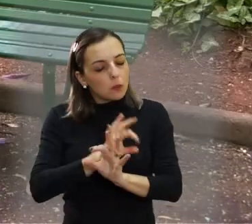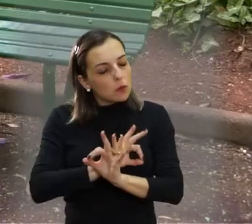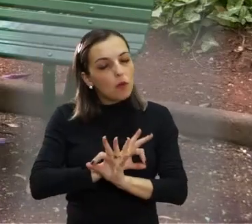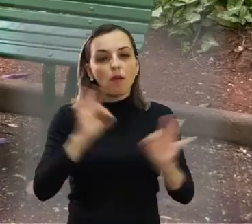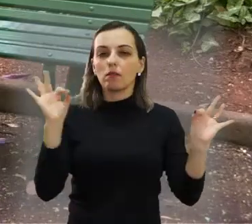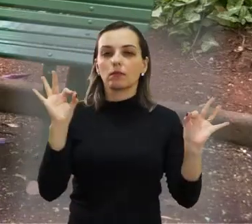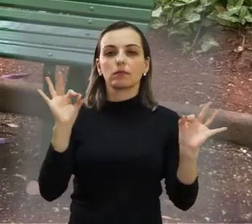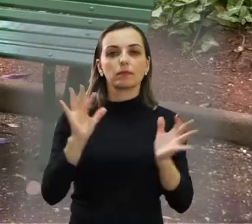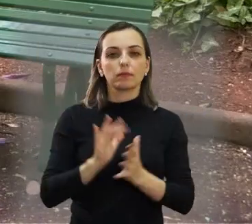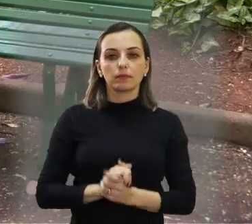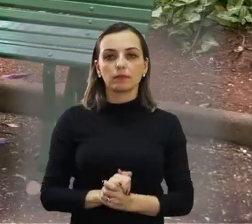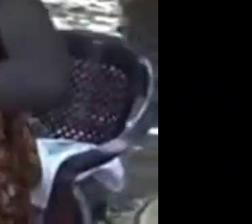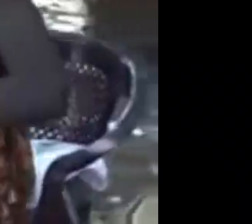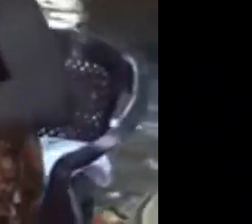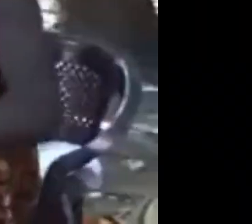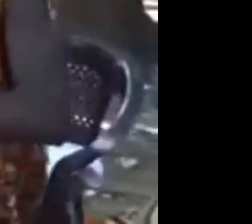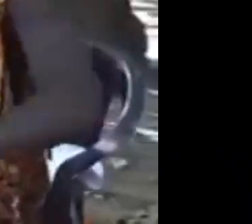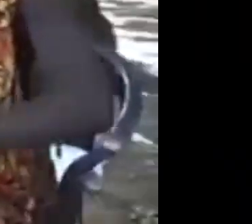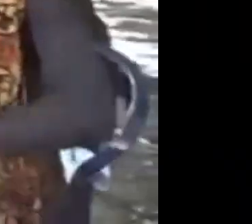grande laboratório de pesquisa.